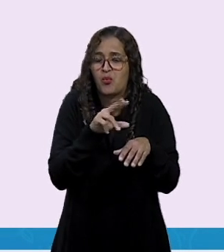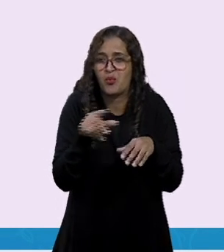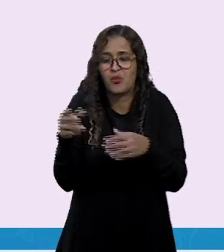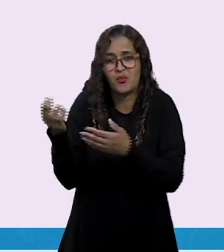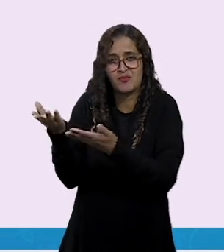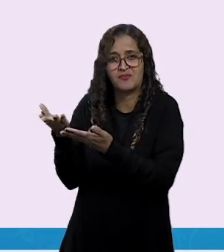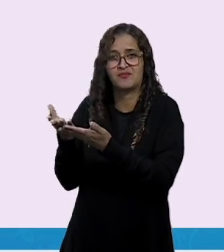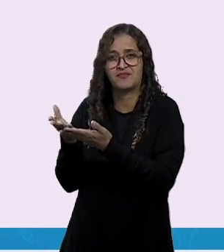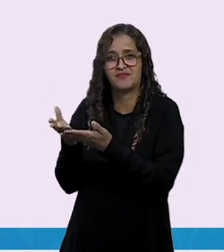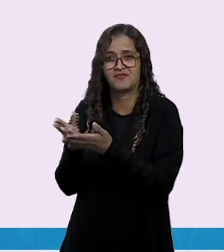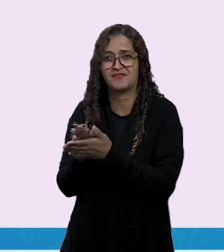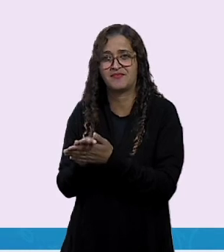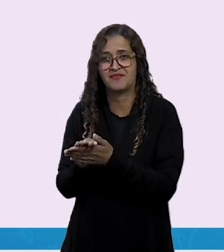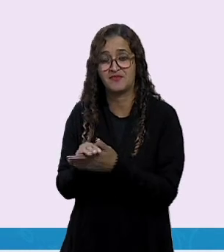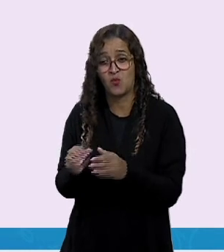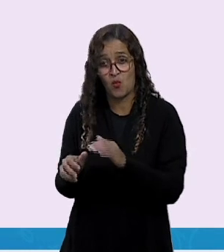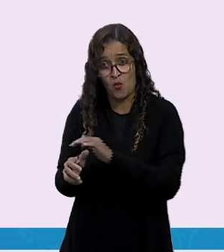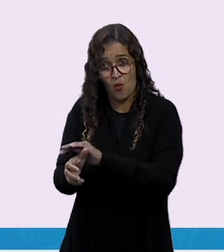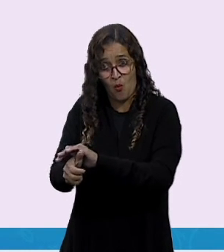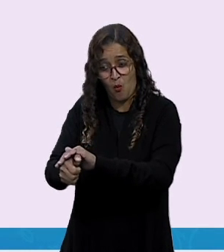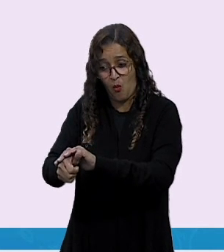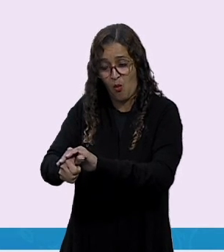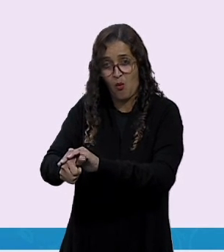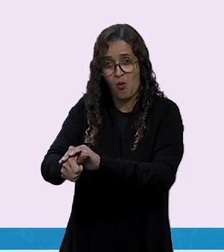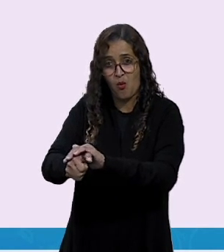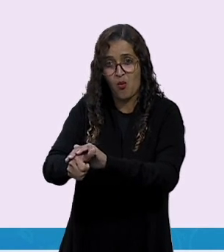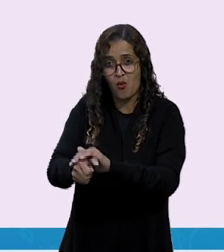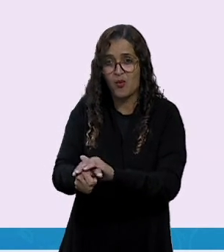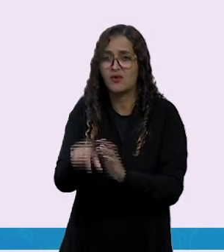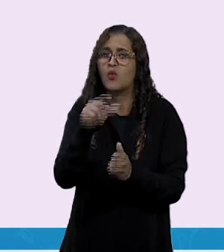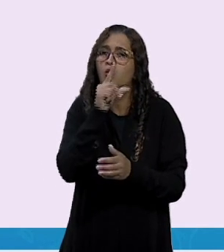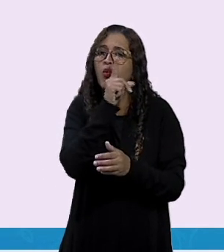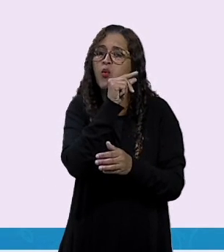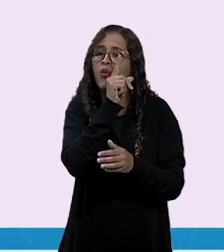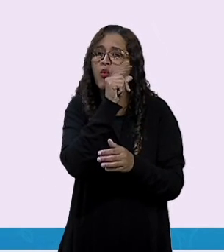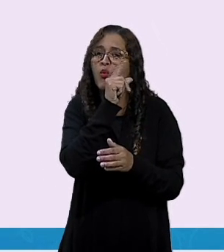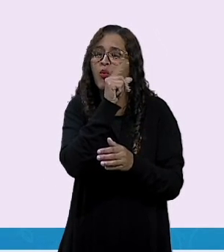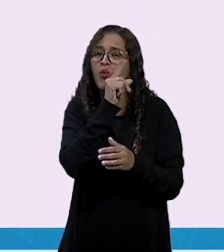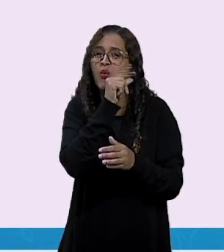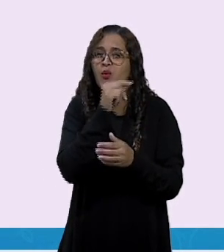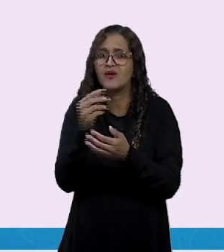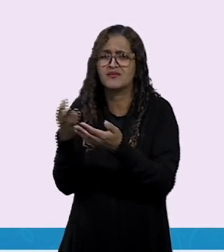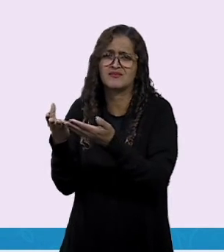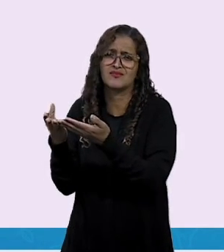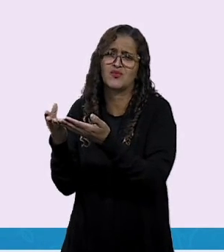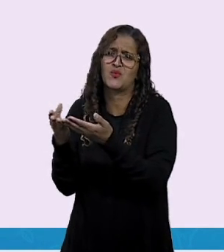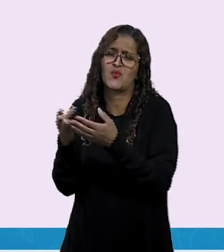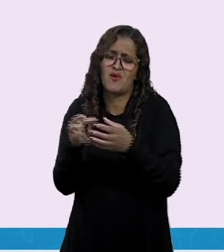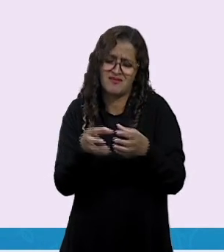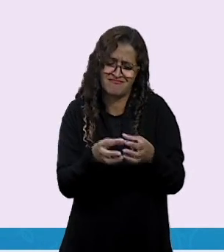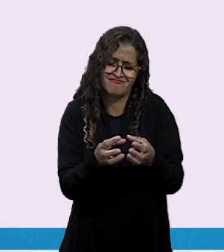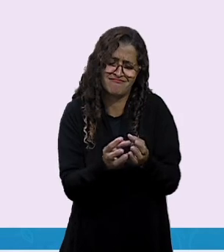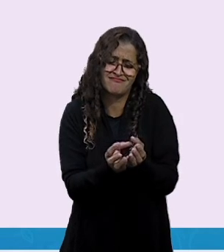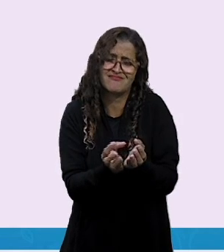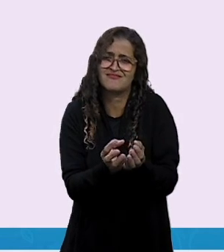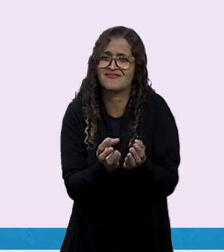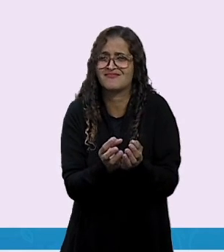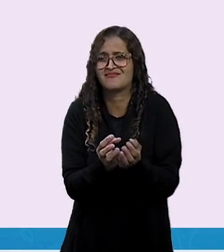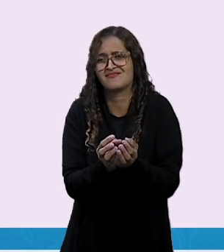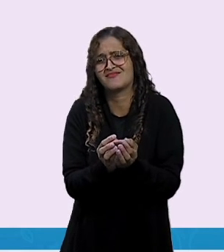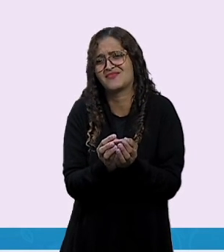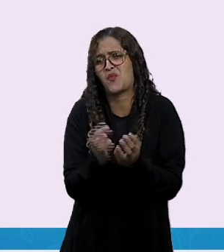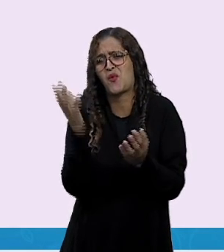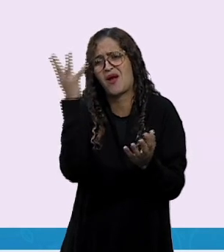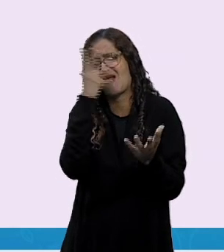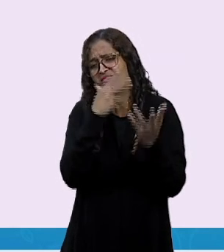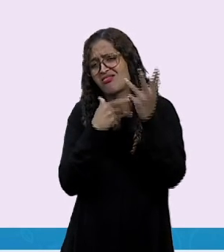pinguim. A tartaruga e os passarinhos. Aqui que lindo o ninho do passarinho, ó, cuidando ali dos seus